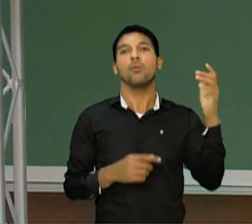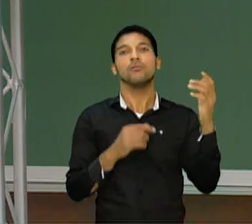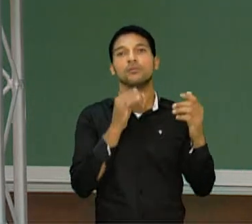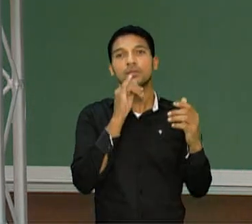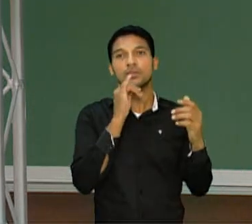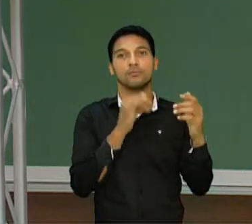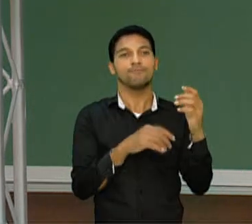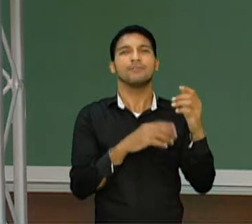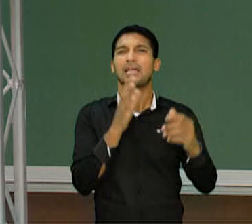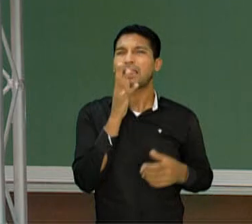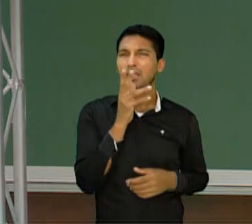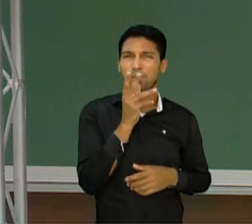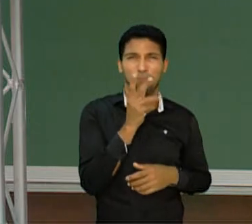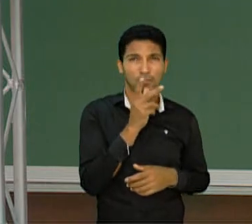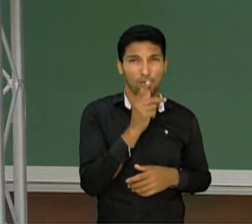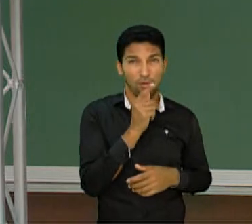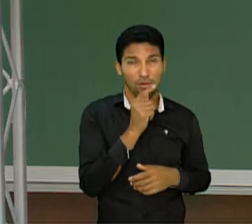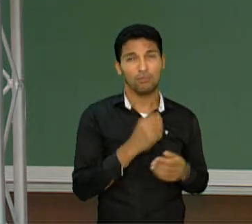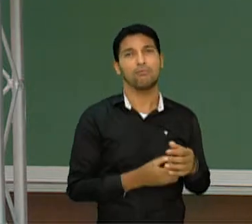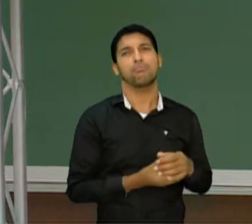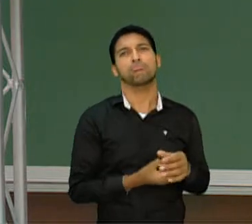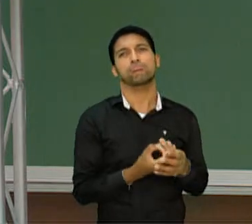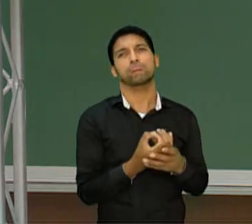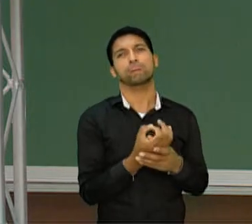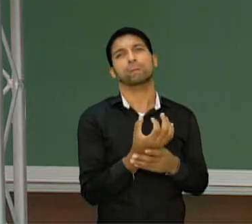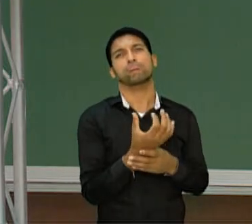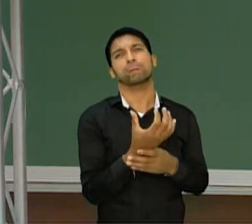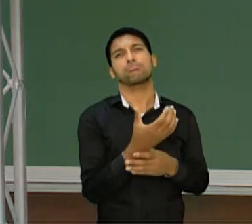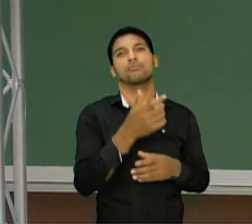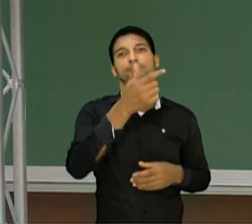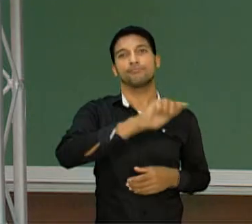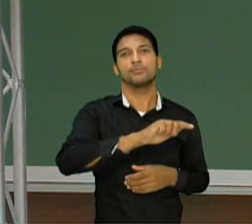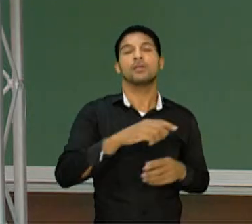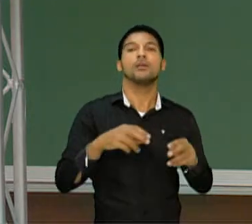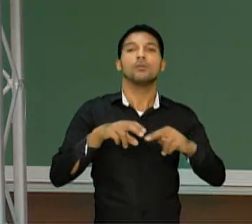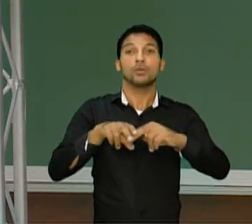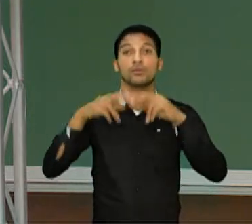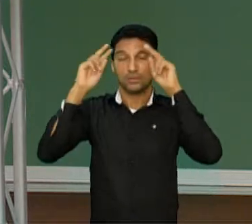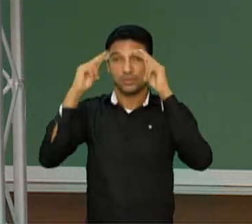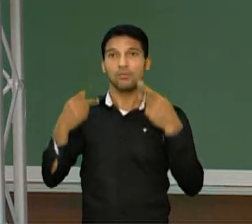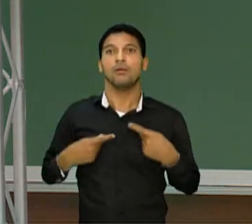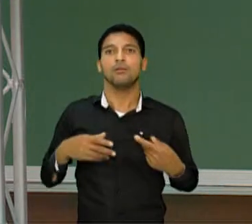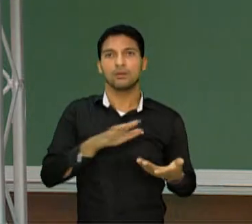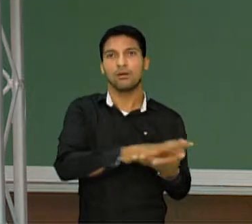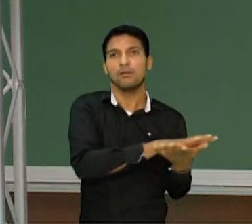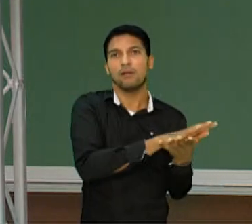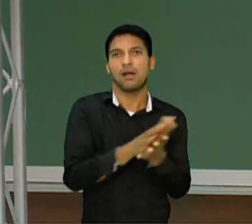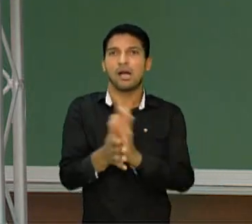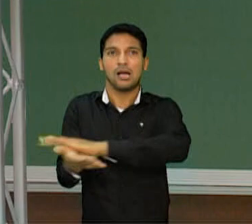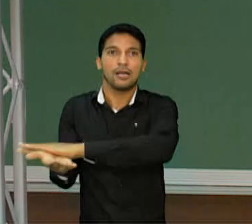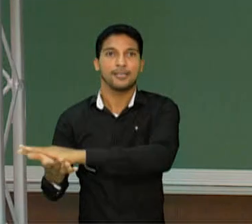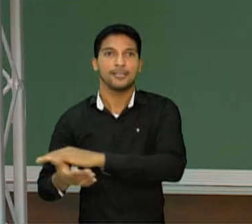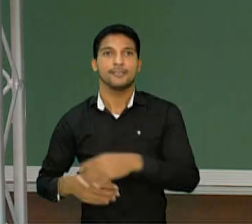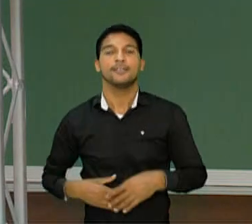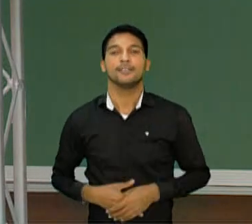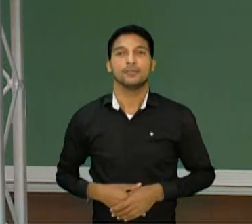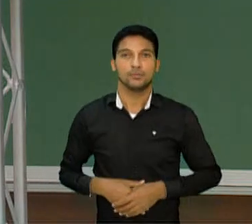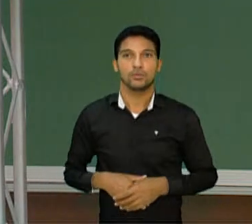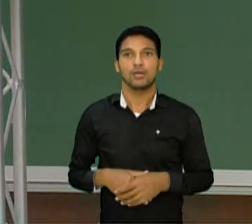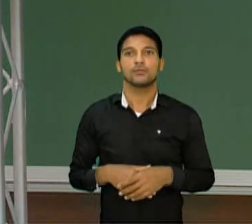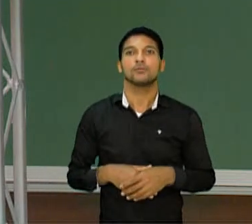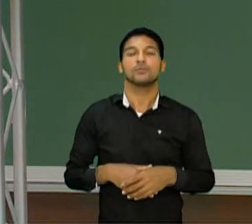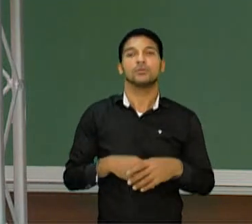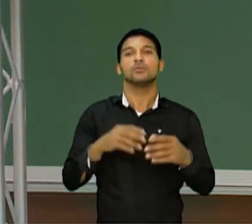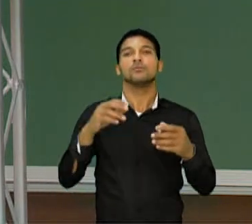na agressividade do consumo. Então, aqui é que se encaixa, no sentido geral que mostra a imagem, a forma